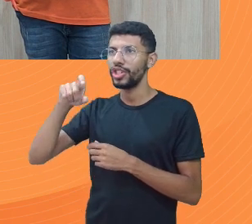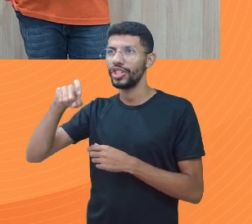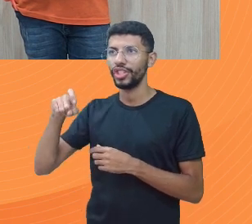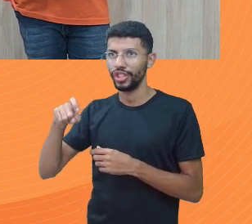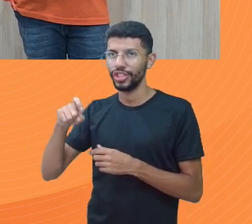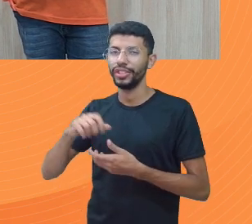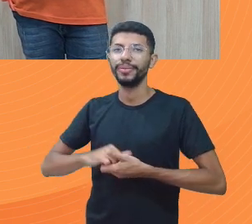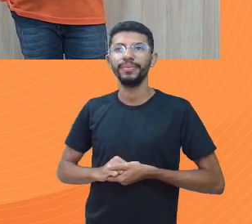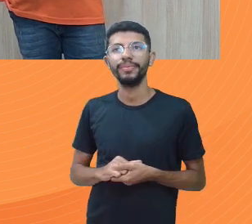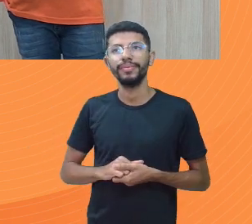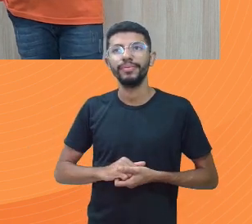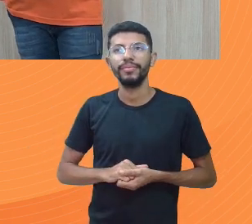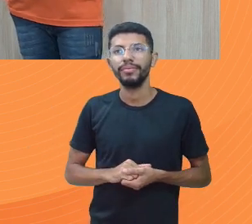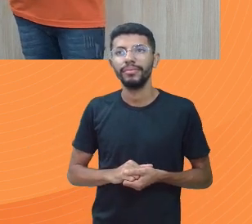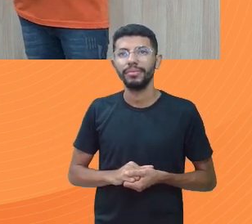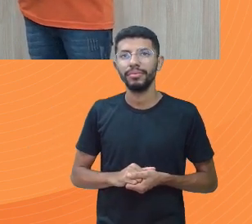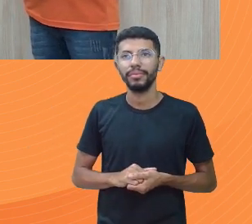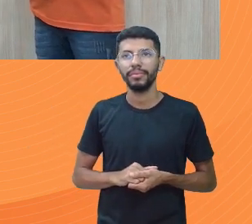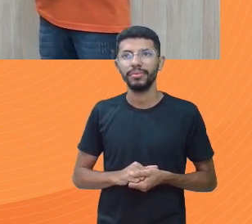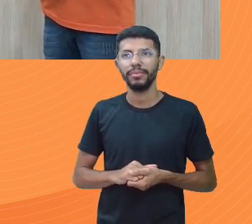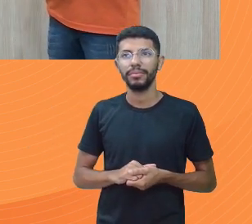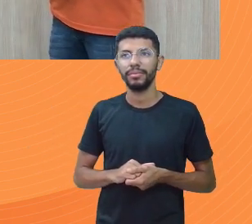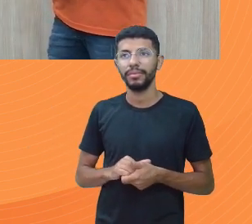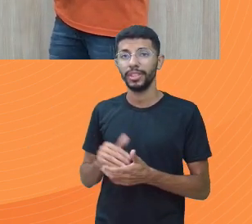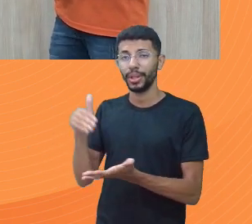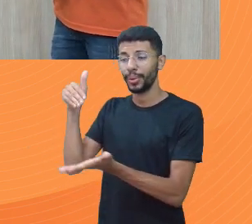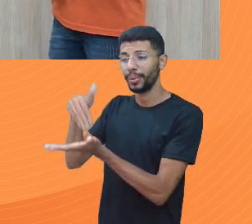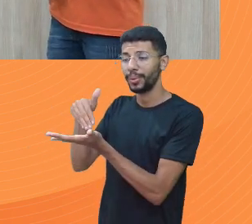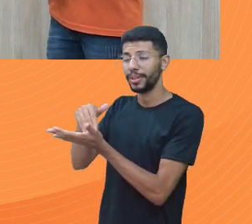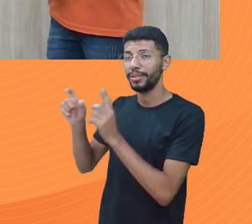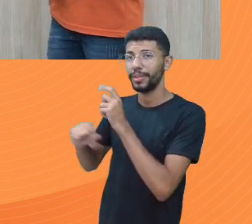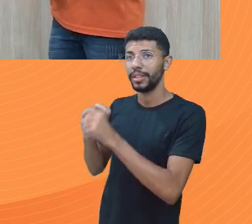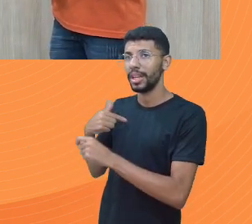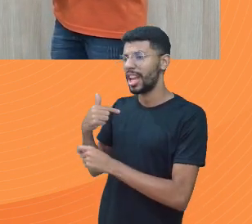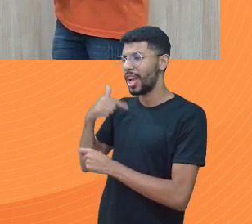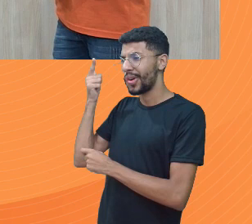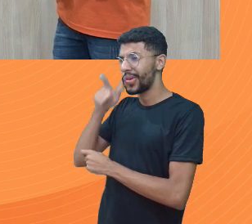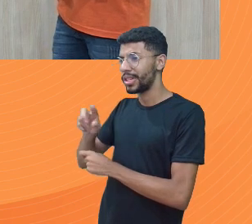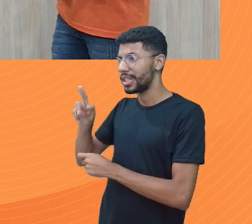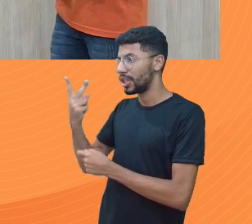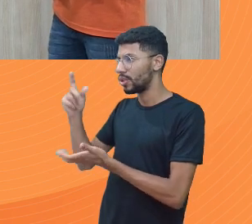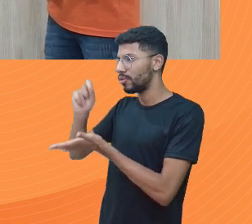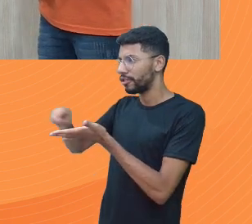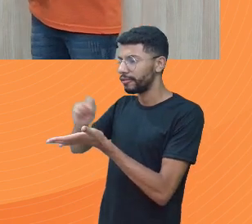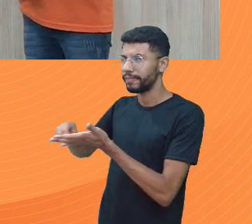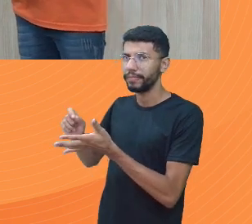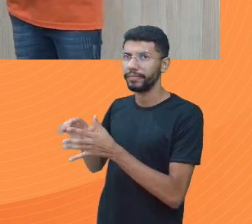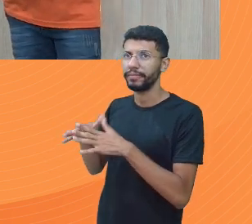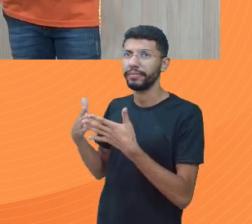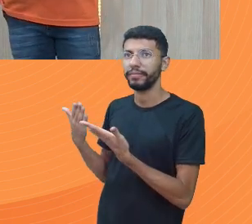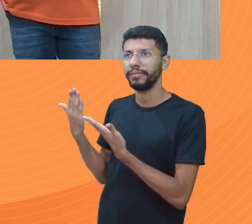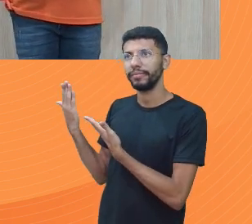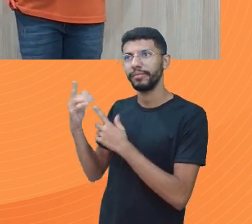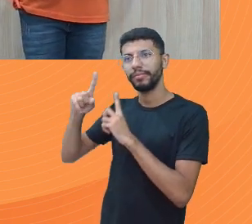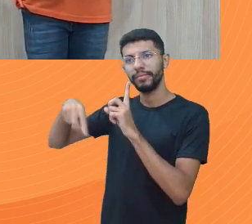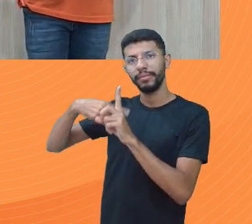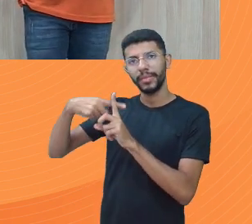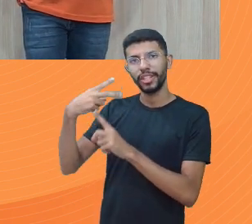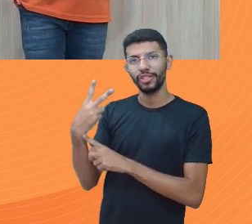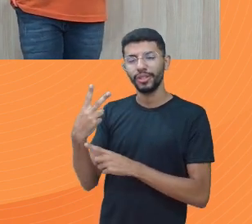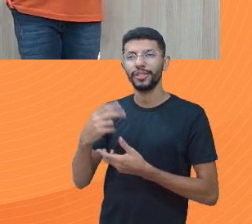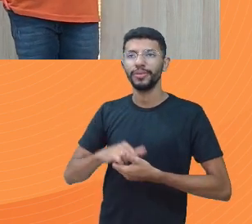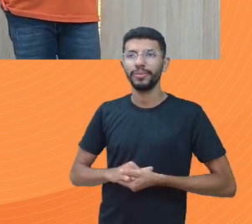ter 2x. E o último balão, eu consegui 2 assinaturas. Então, tem aí, ó, mais